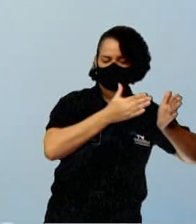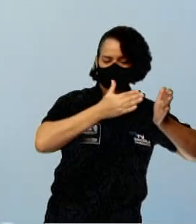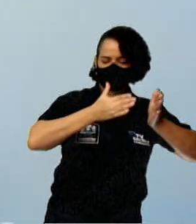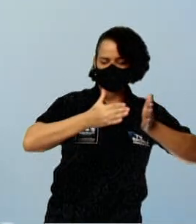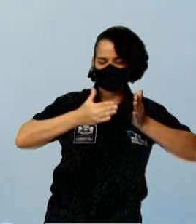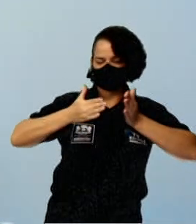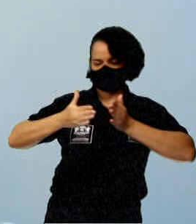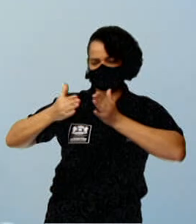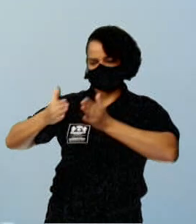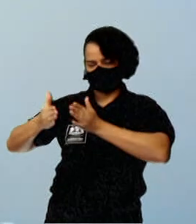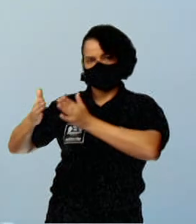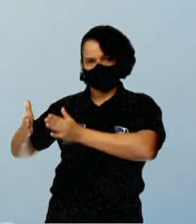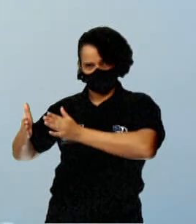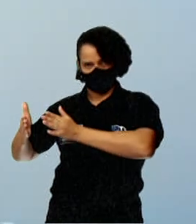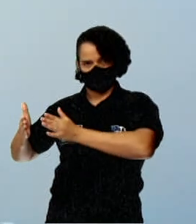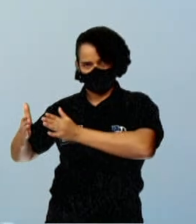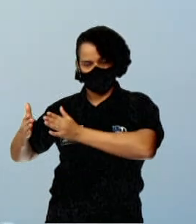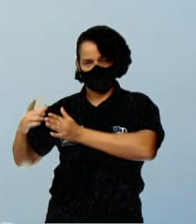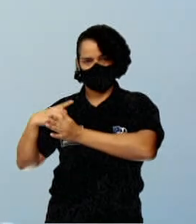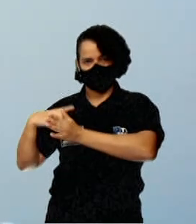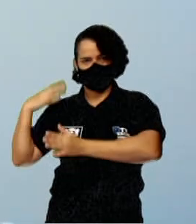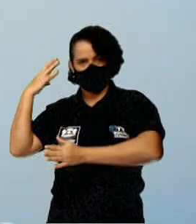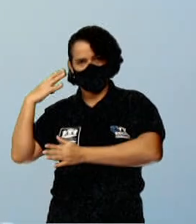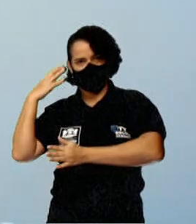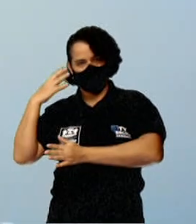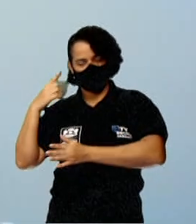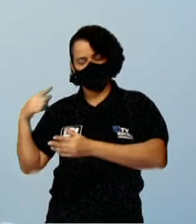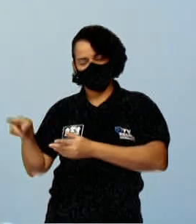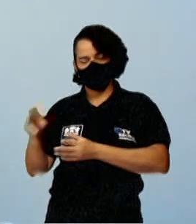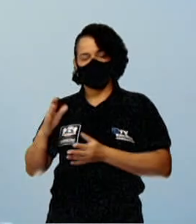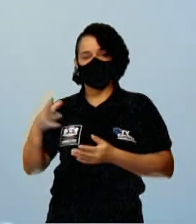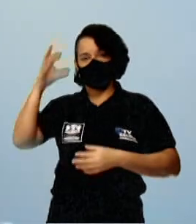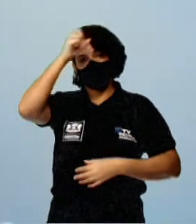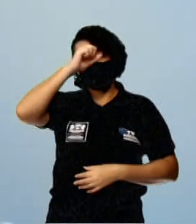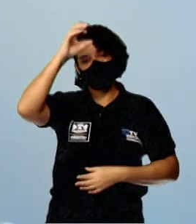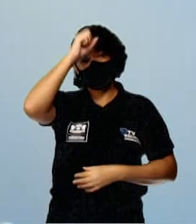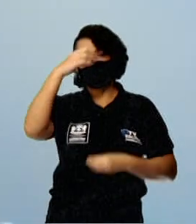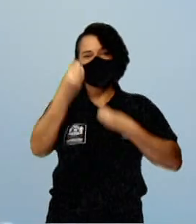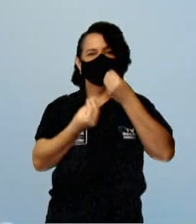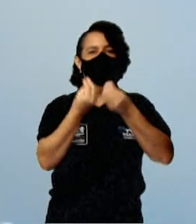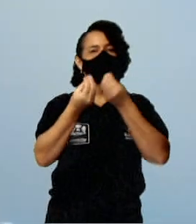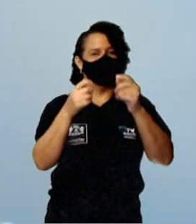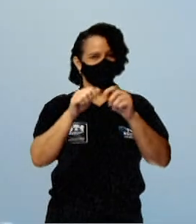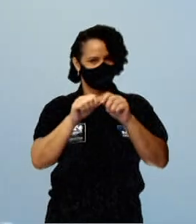8 sequências rítmicas que a gente vai aprender agora como é que faz.